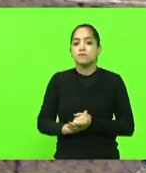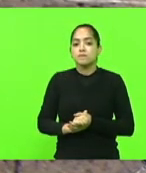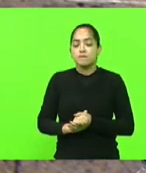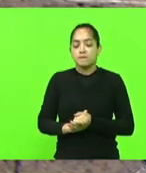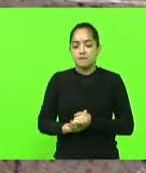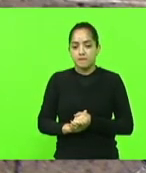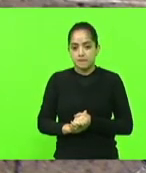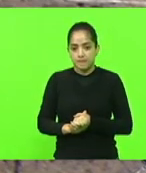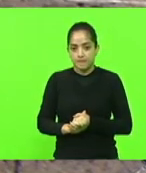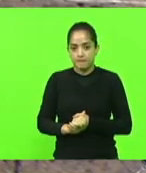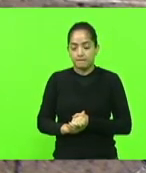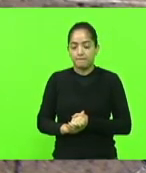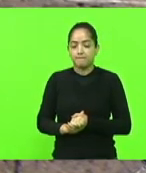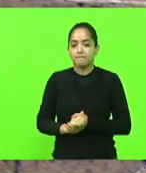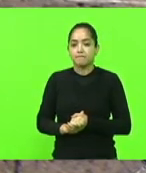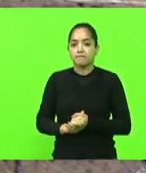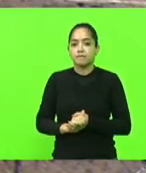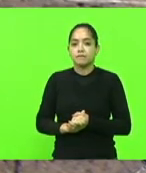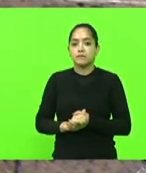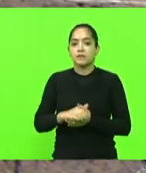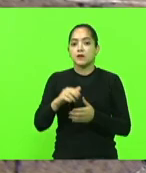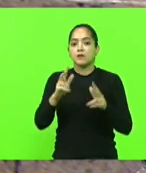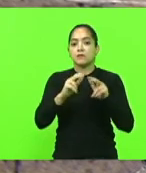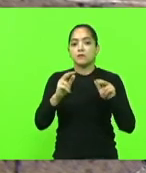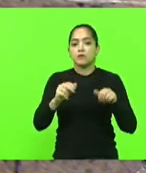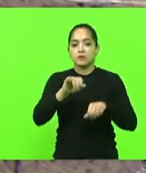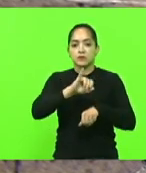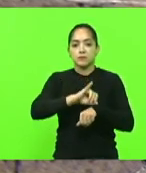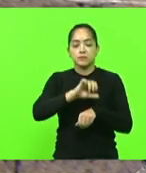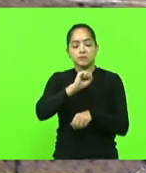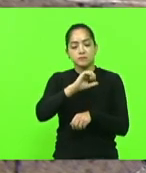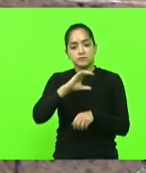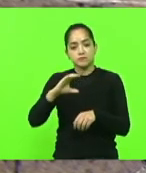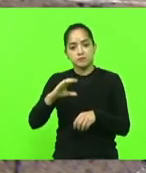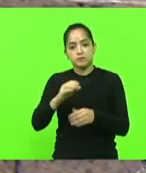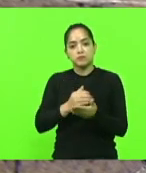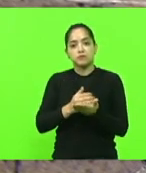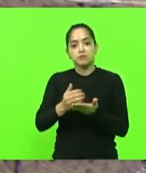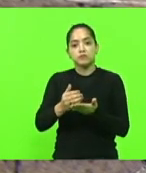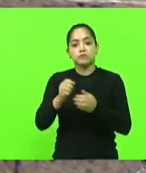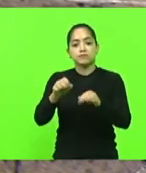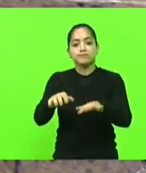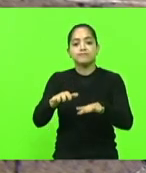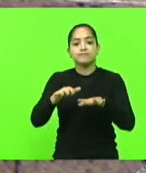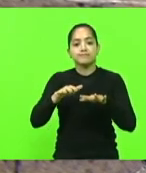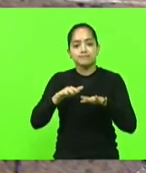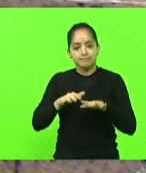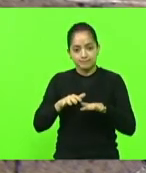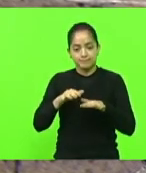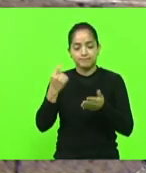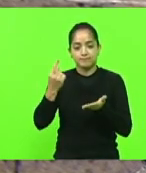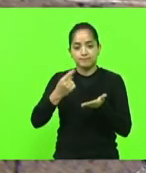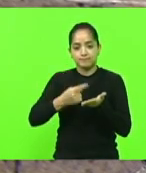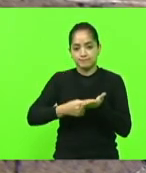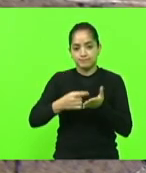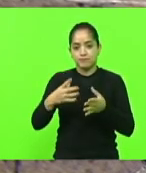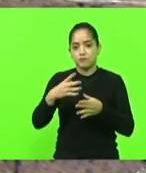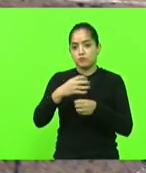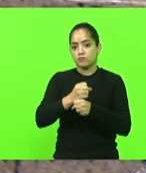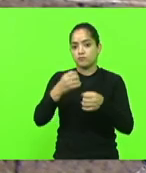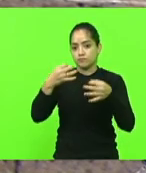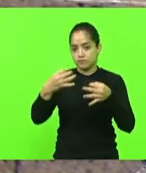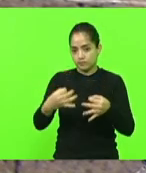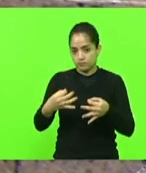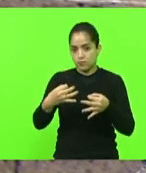setembro do ano 2021, nessa cidade de Florianópolis, capital do Estado de Santa Catarina, reuniu-se a Assembleia Legislativa em sessão ordinária, havendo quórum regimental, o senhor